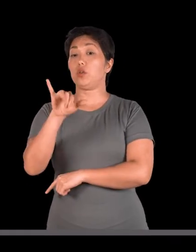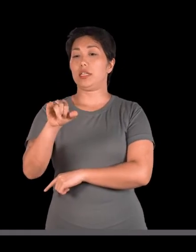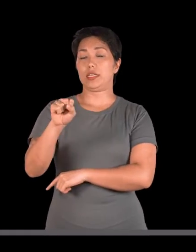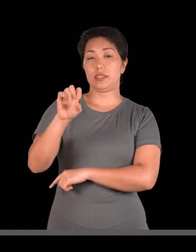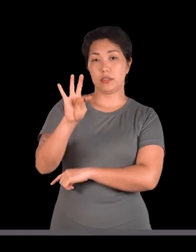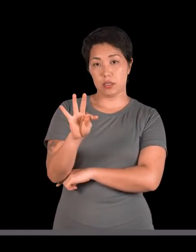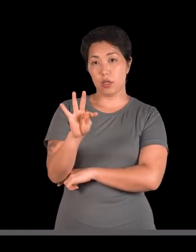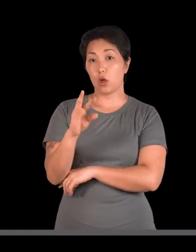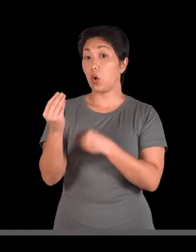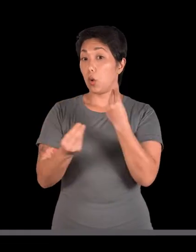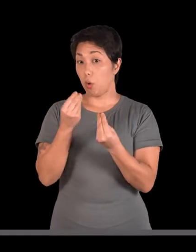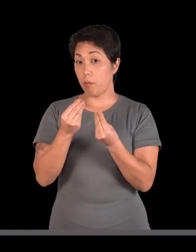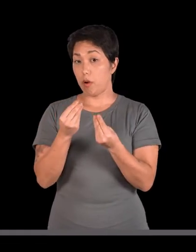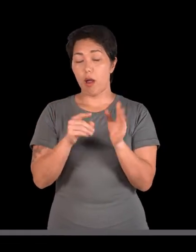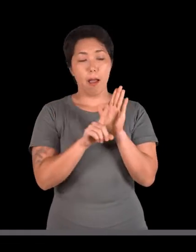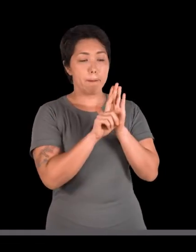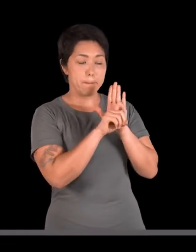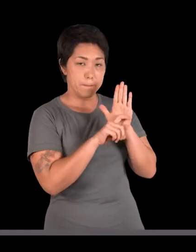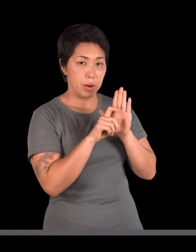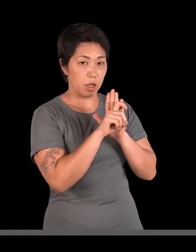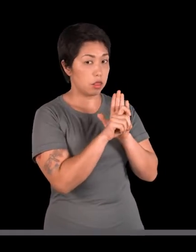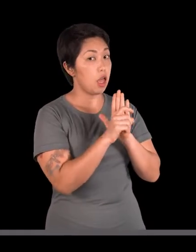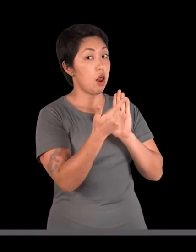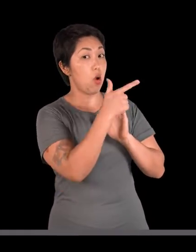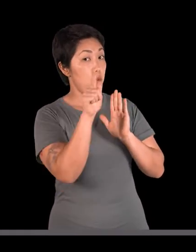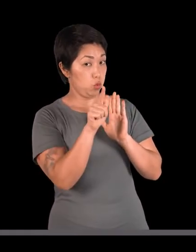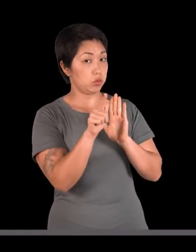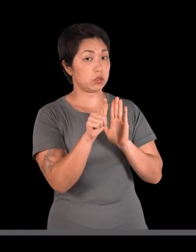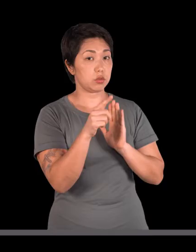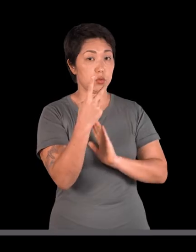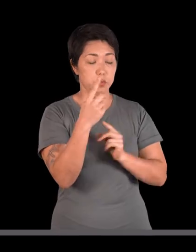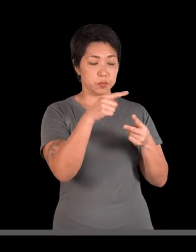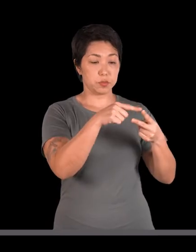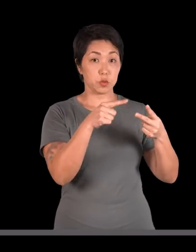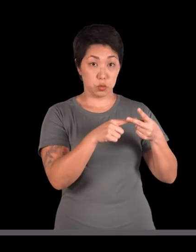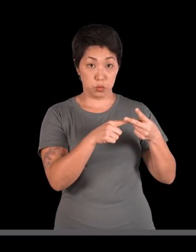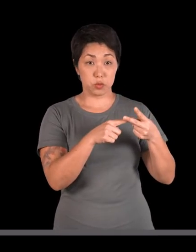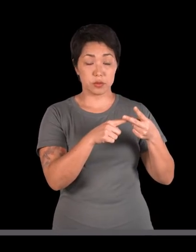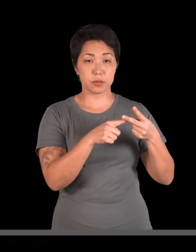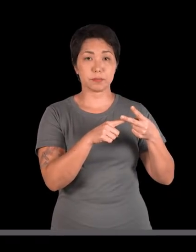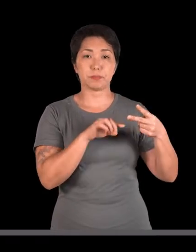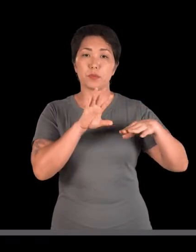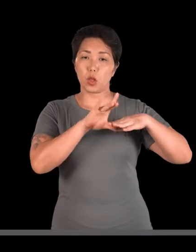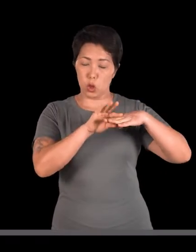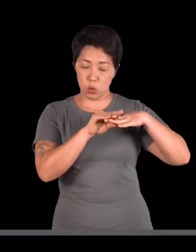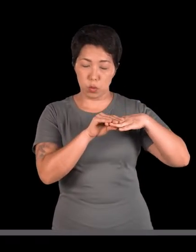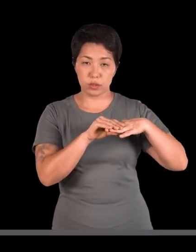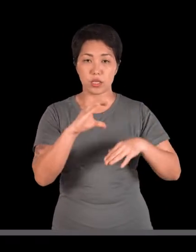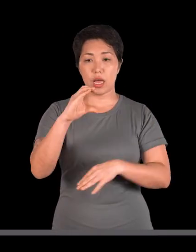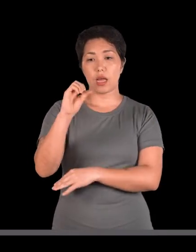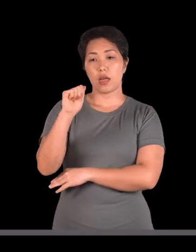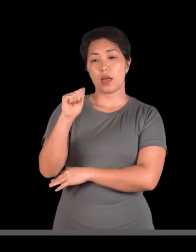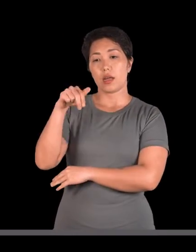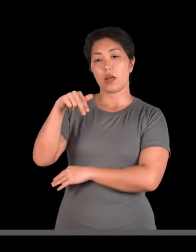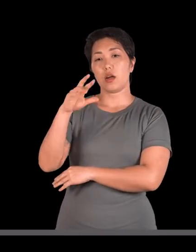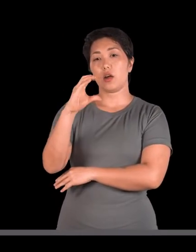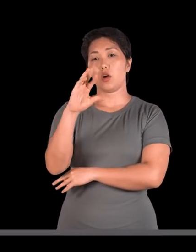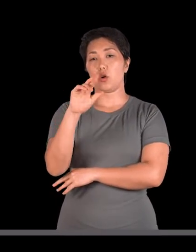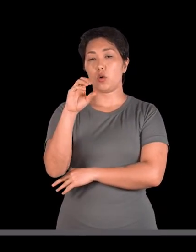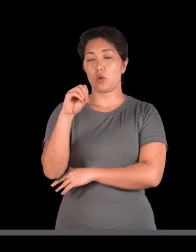citando duas causadas também por bactérias, assim como a sífilis e a gonorreia. O cancro mole, que ele vai causar uma série